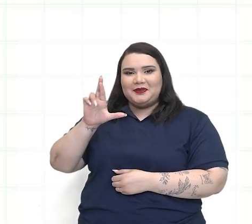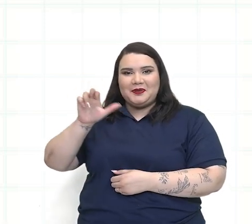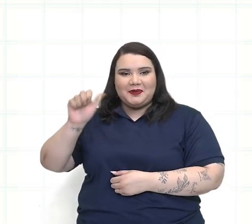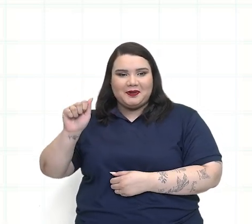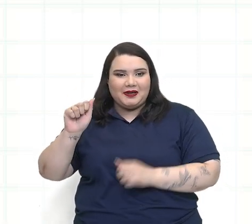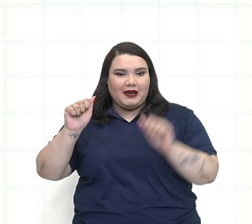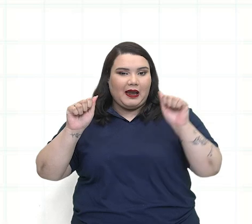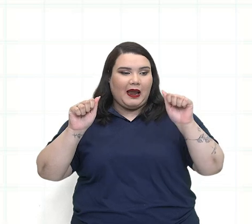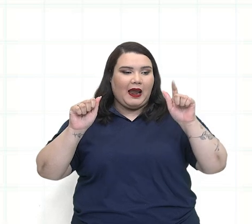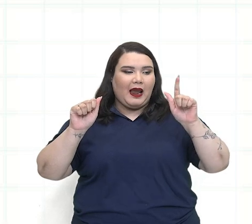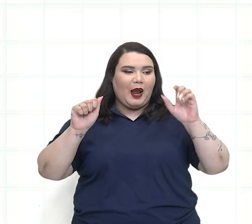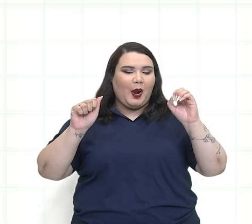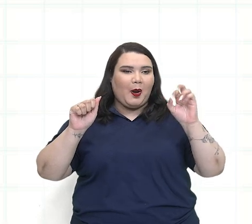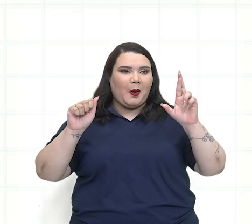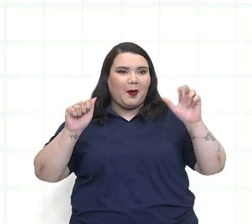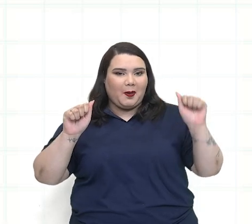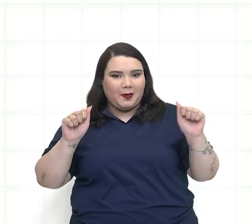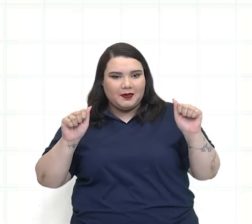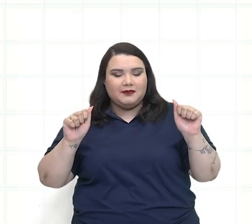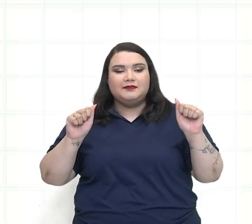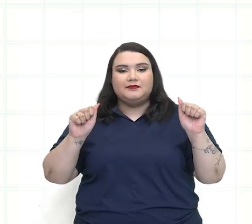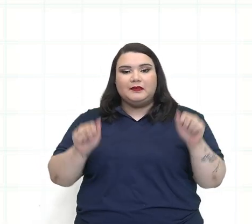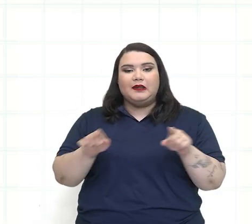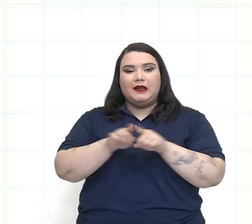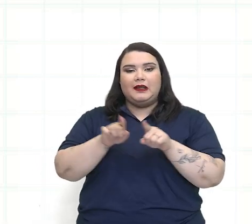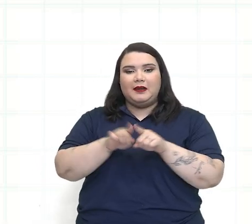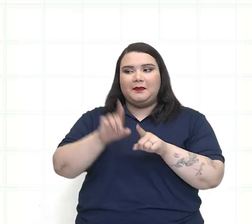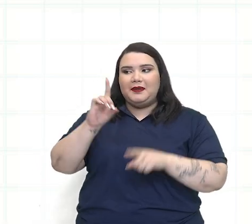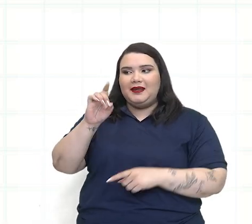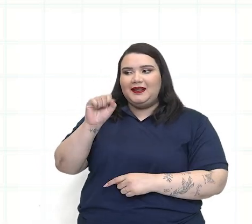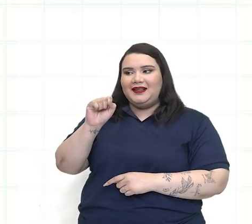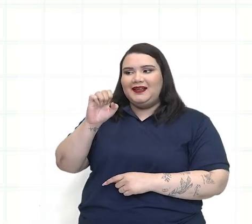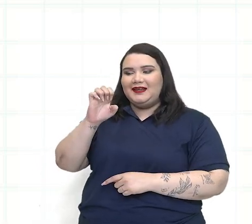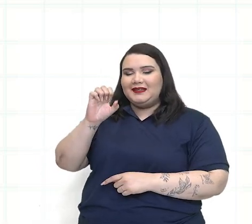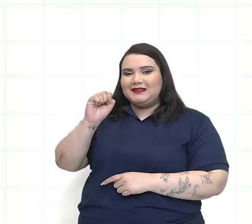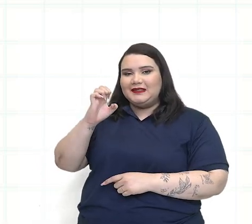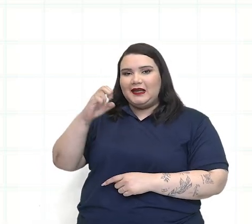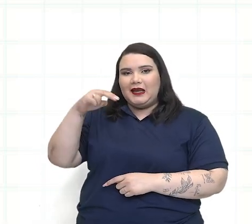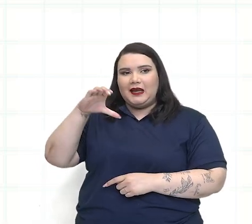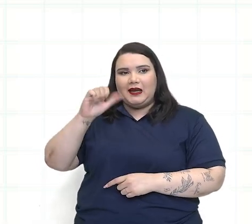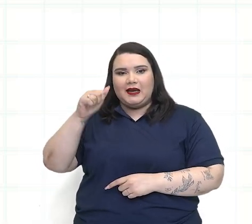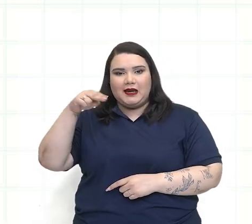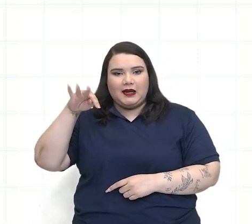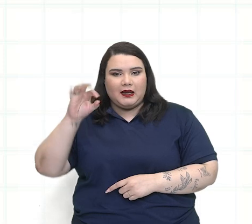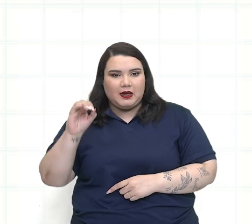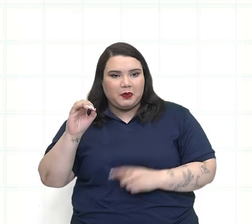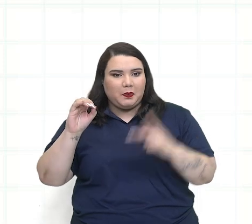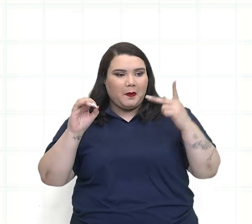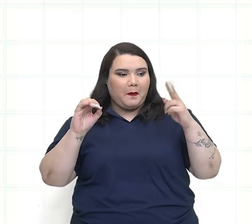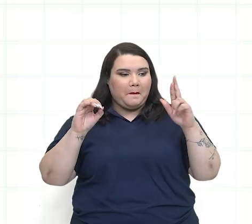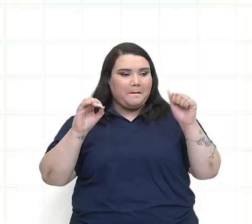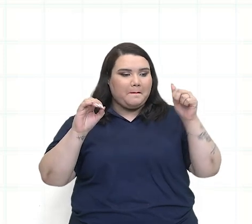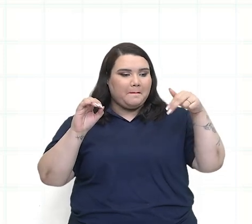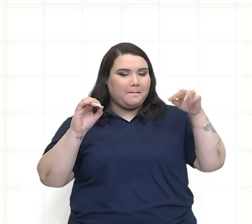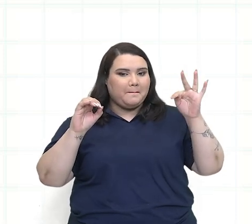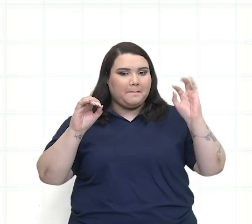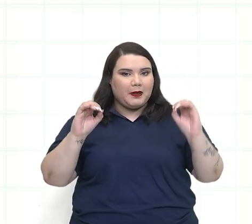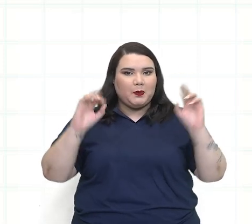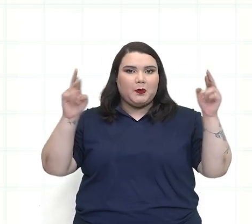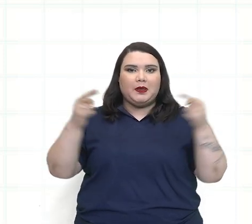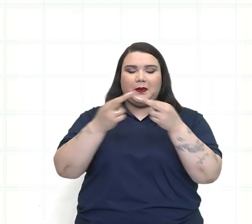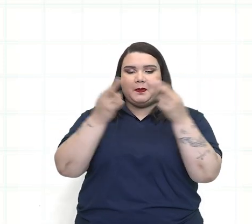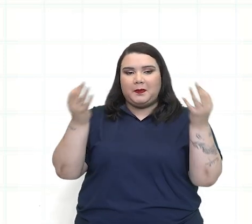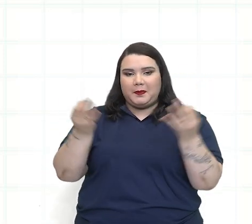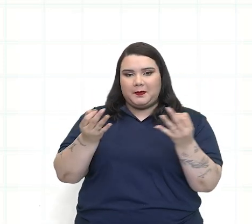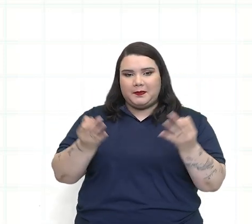né? Ora, desencanto e pranto, ó. Então, nós temos rimas perfeitas.